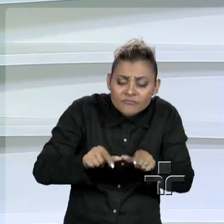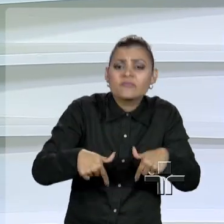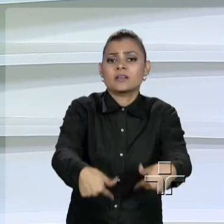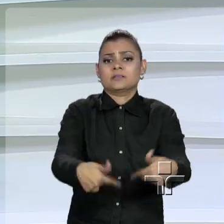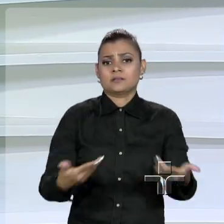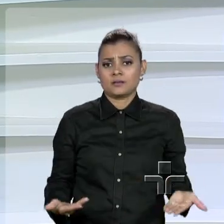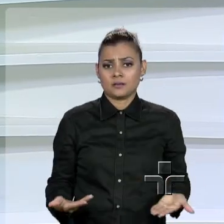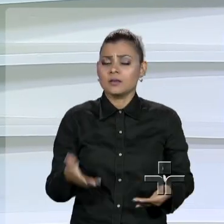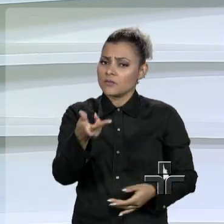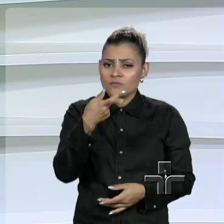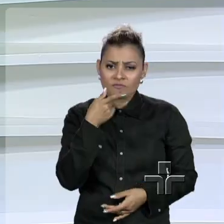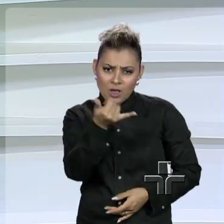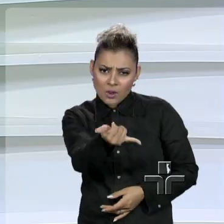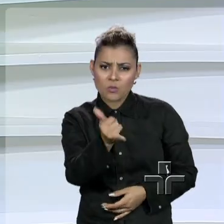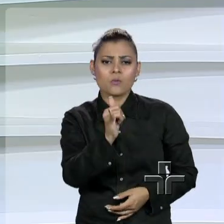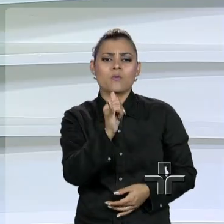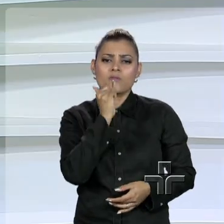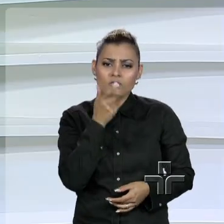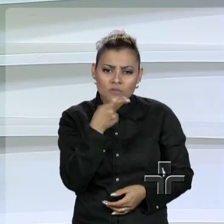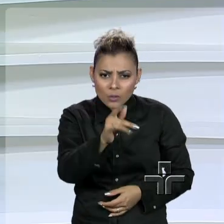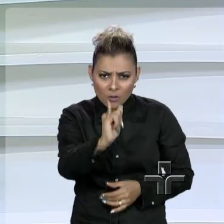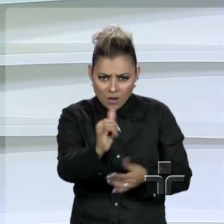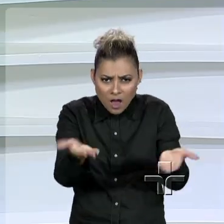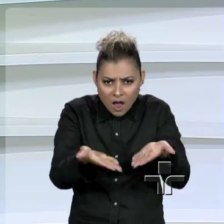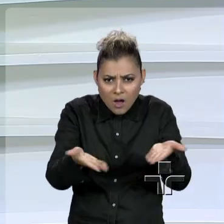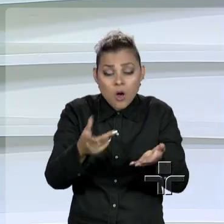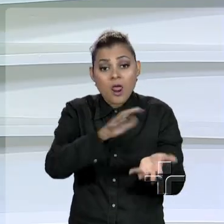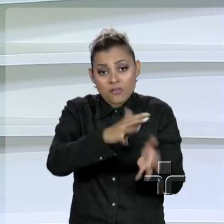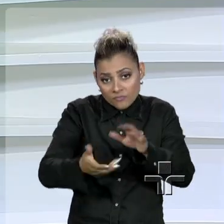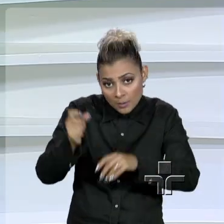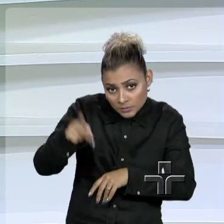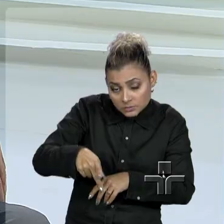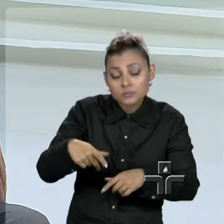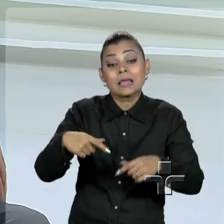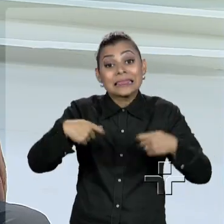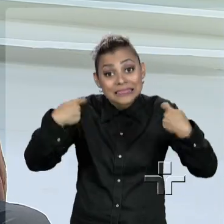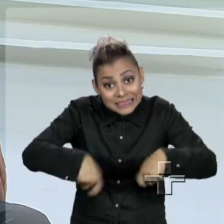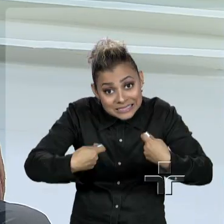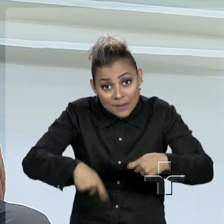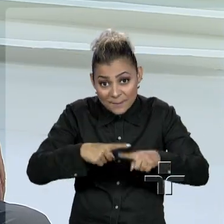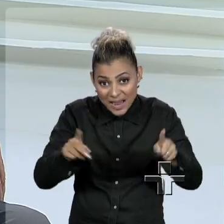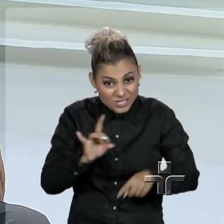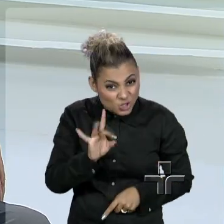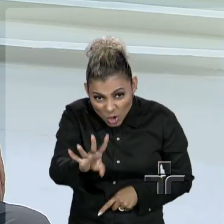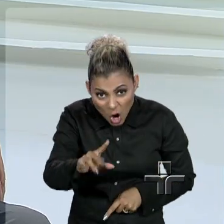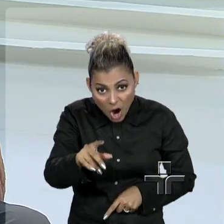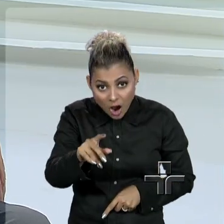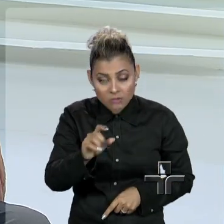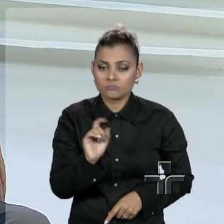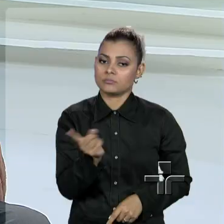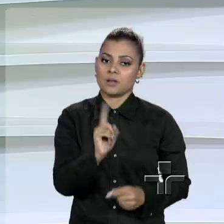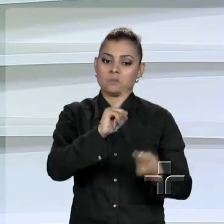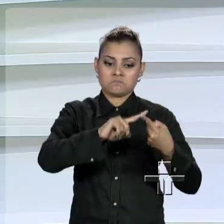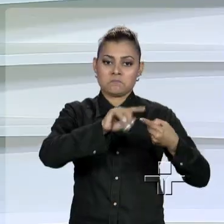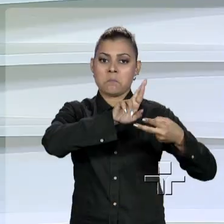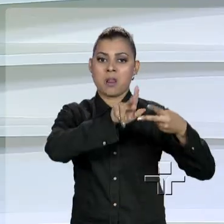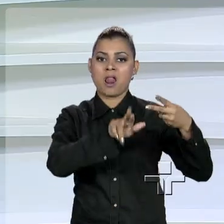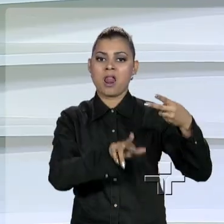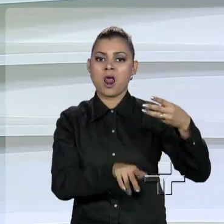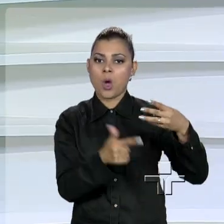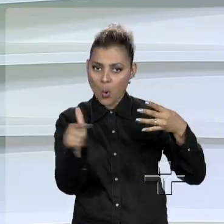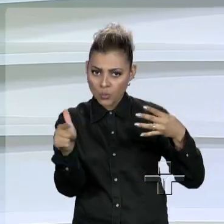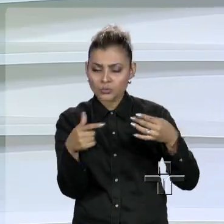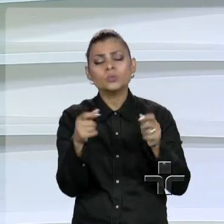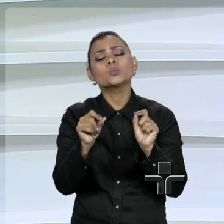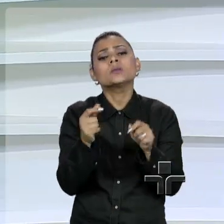de falar que a reforma da Previdência ela é necessária, mas não é suficiente. O que é preciso fazer para que esse